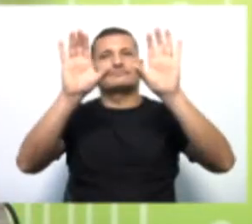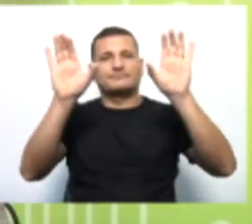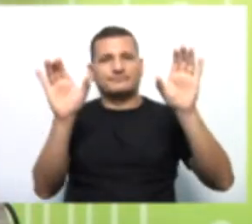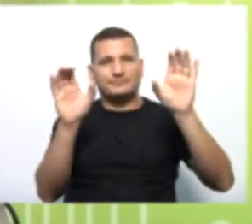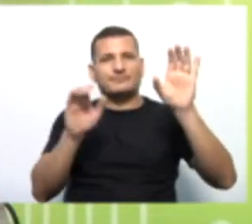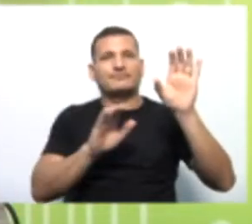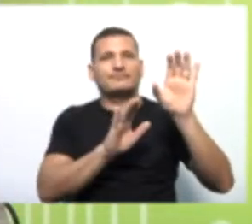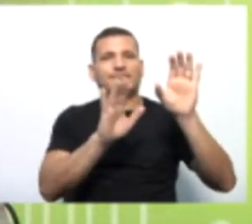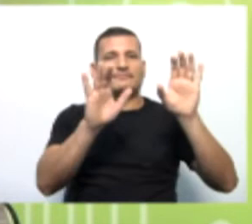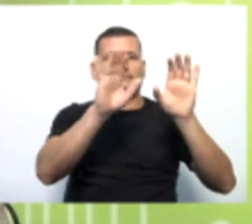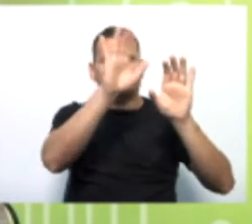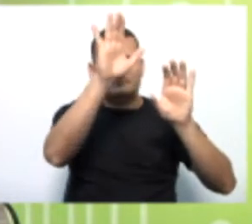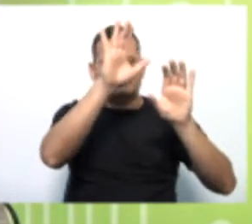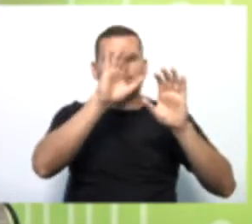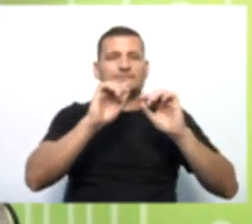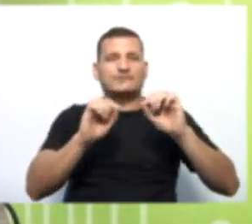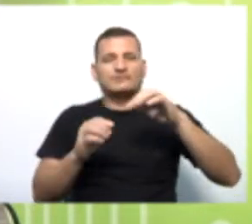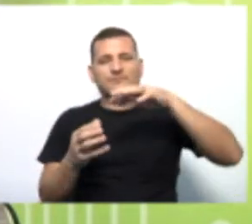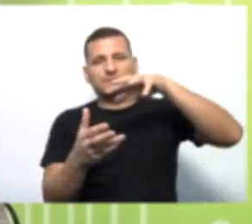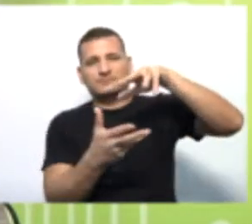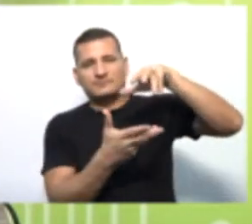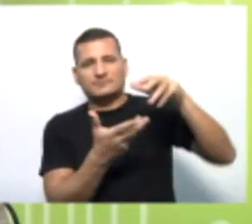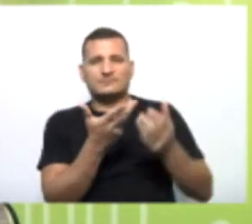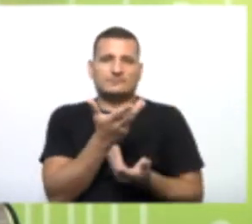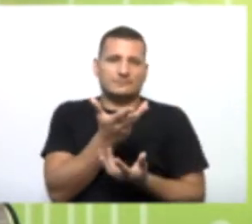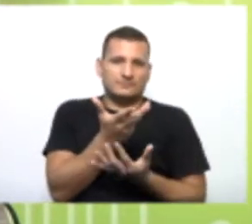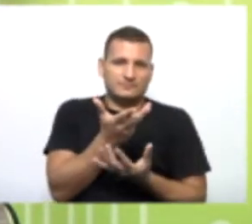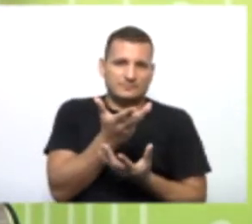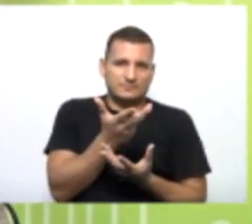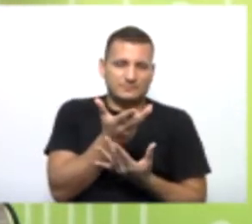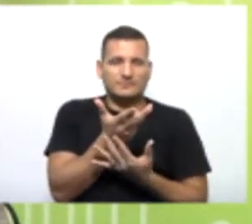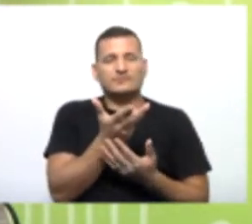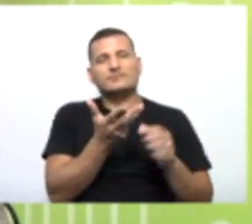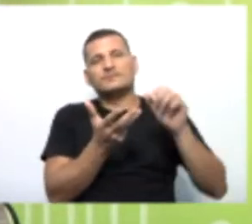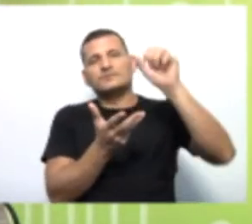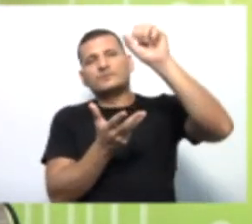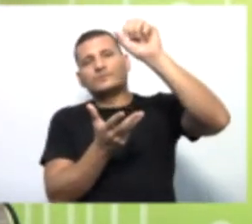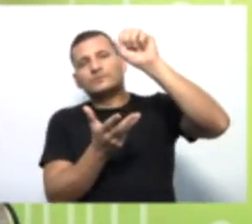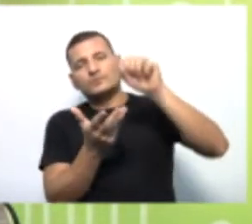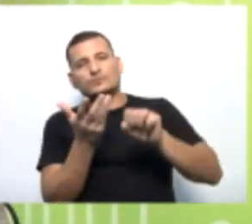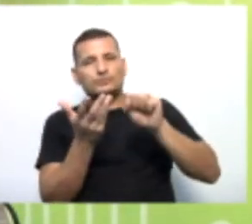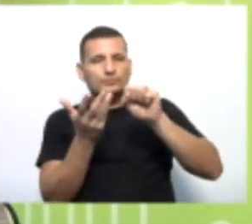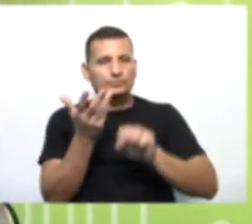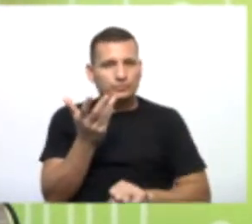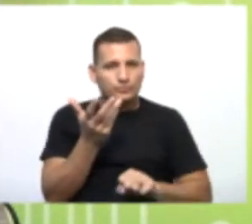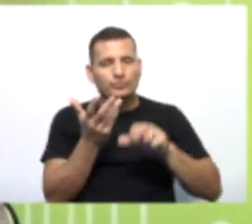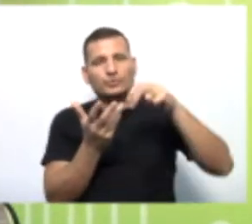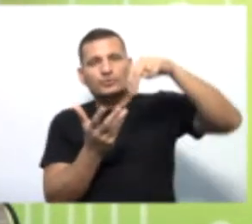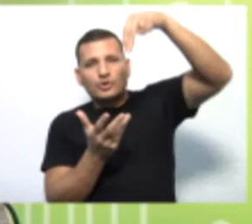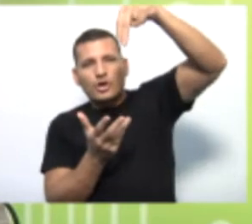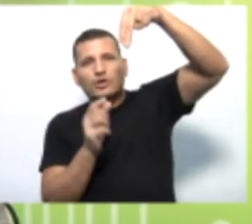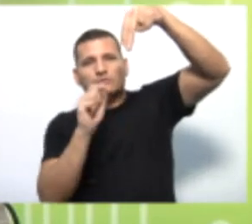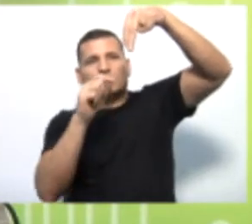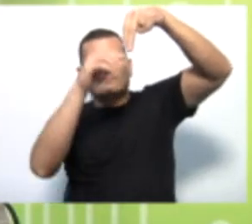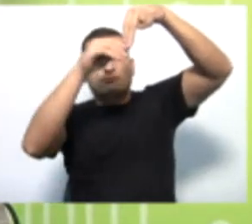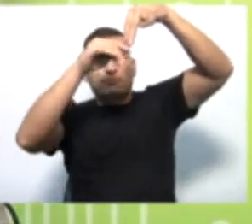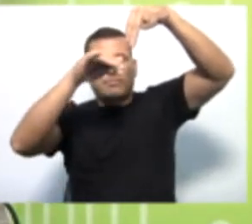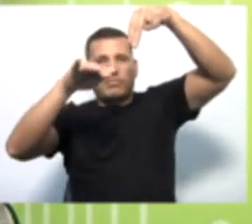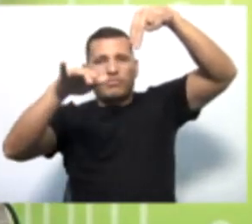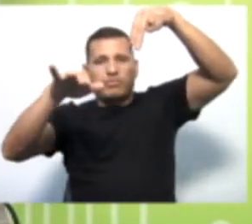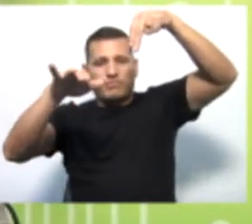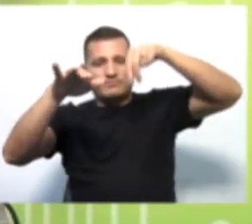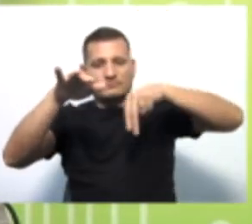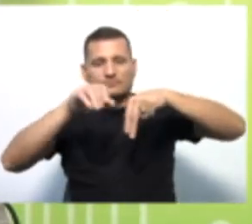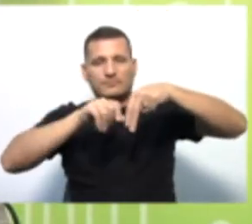bom? O aquecimento global, a diminuição dos gelos lá nos polos, o aumento do nível do mar. Tudo isso foram